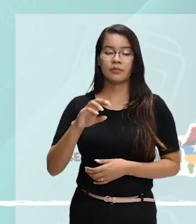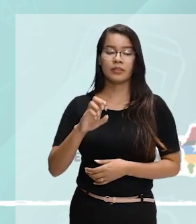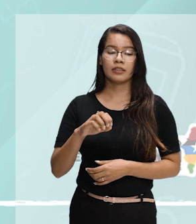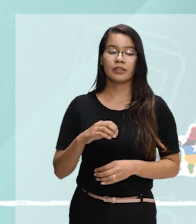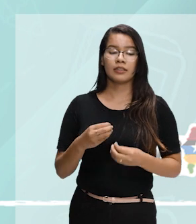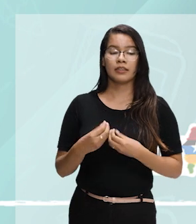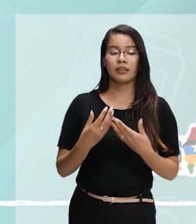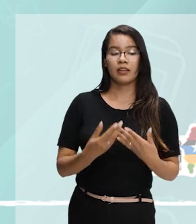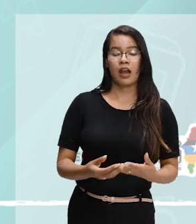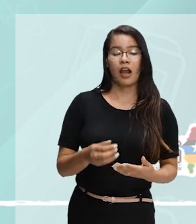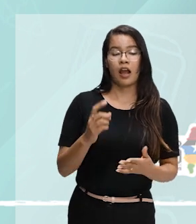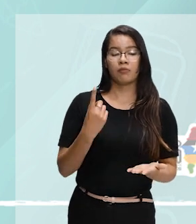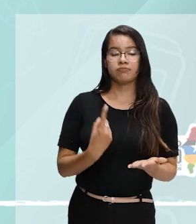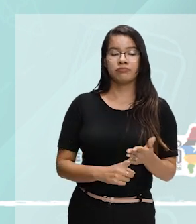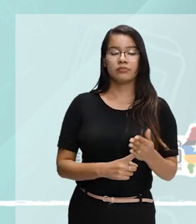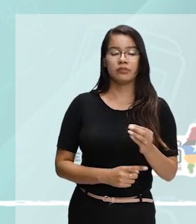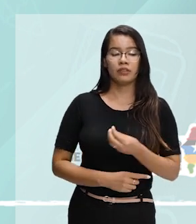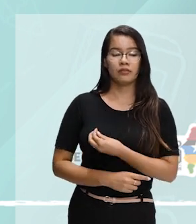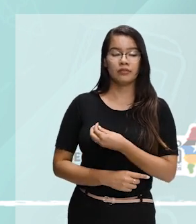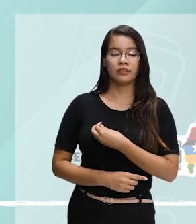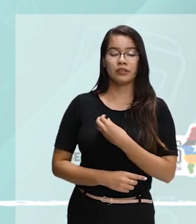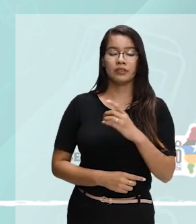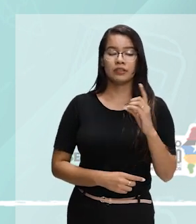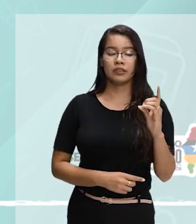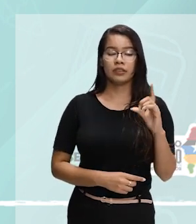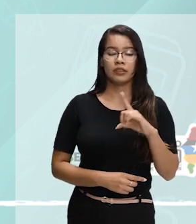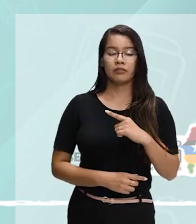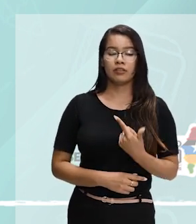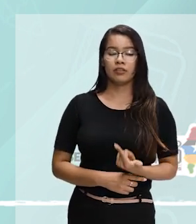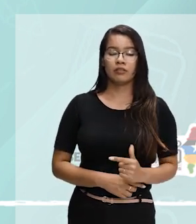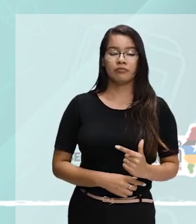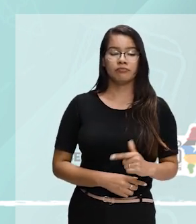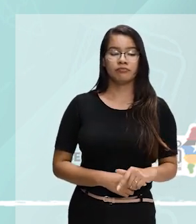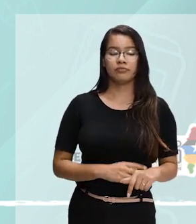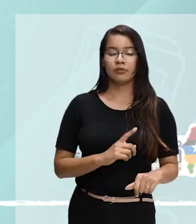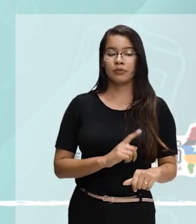tão pouco motivo ou por inaudito